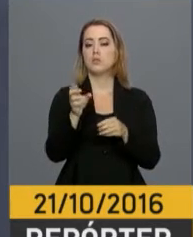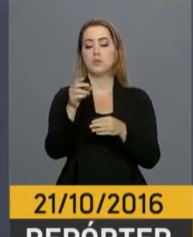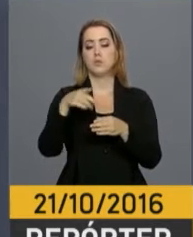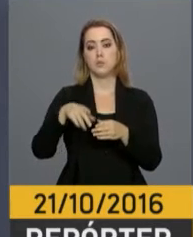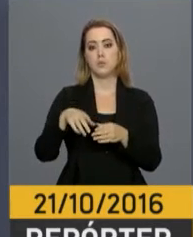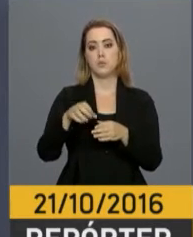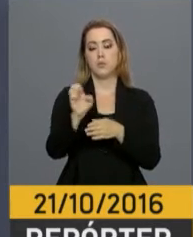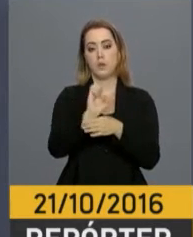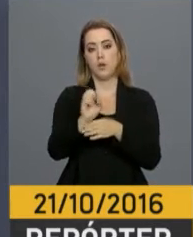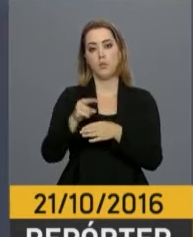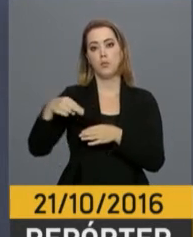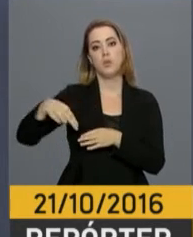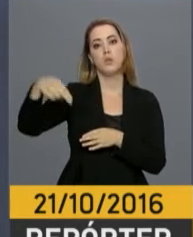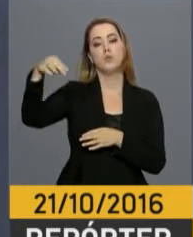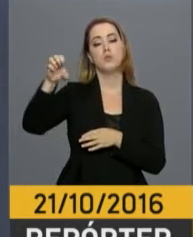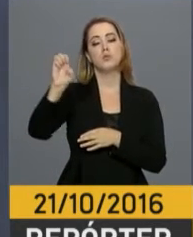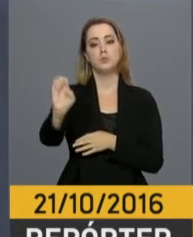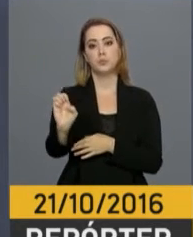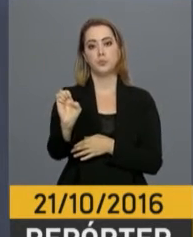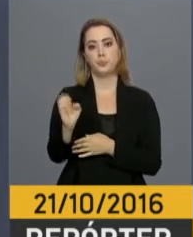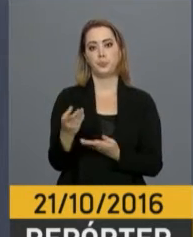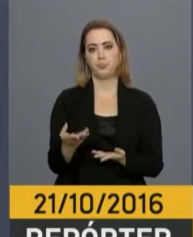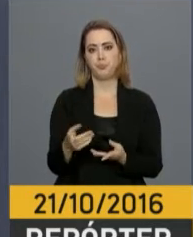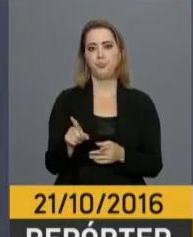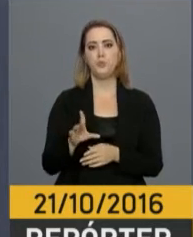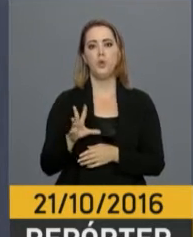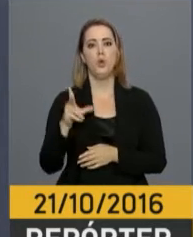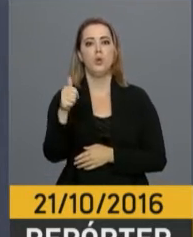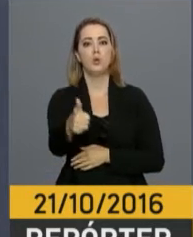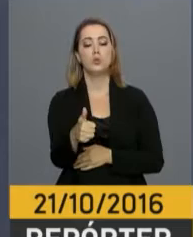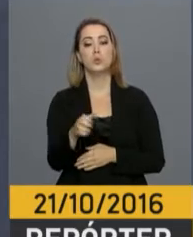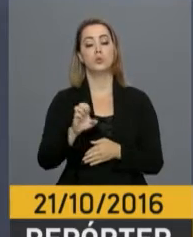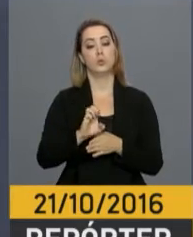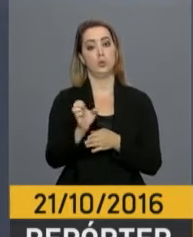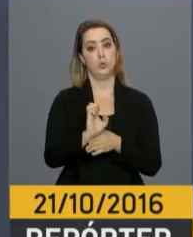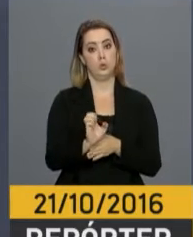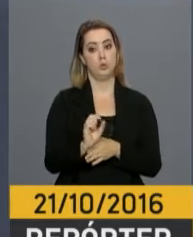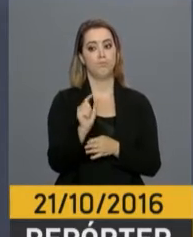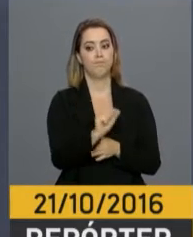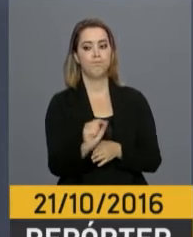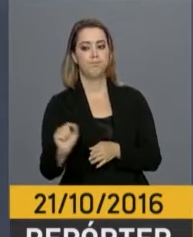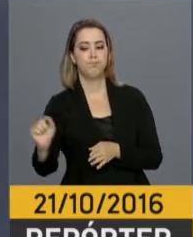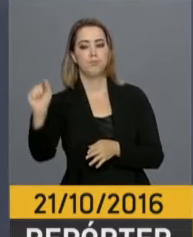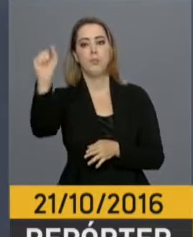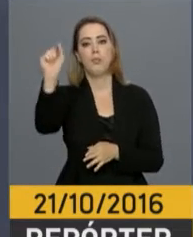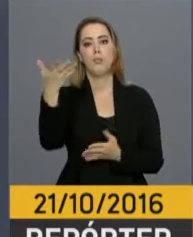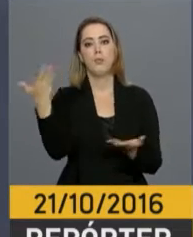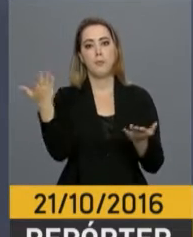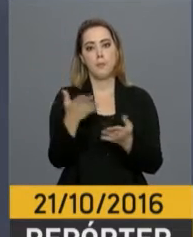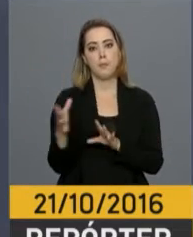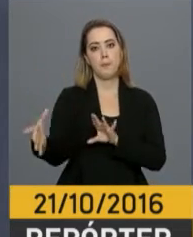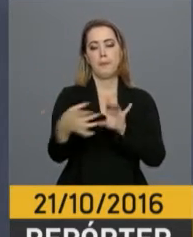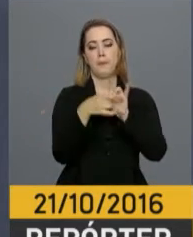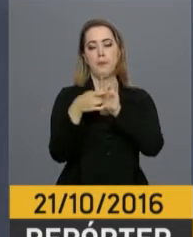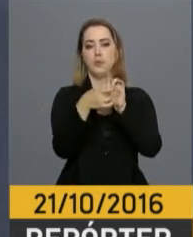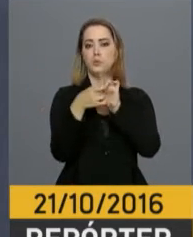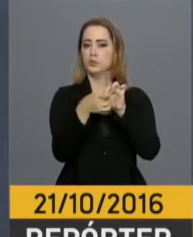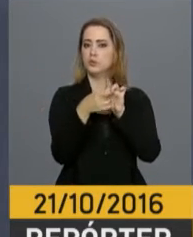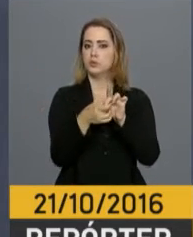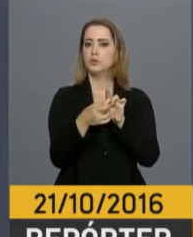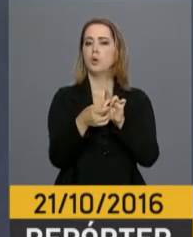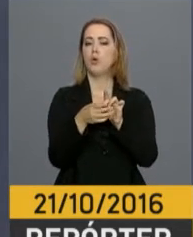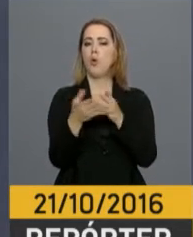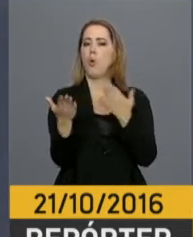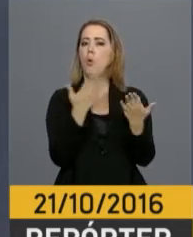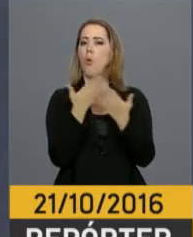para que o EPOL seja implementado em todos os estados, de forma a conversar, como bem lembrou o nosso